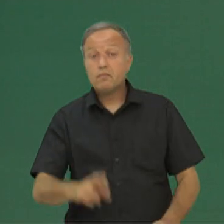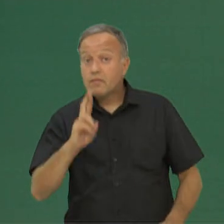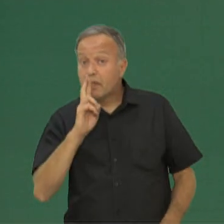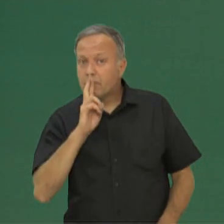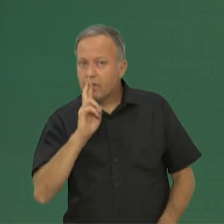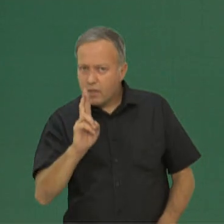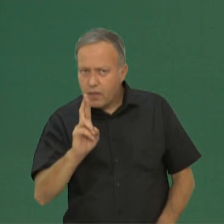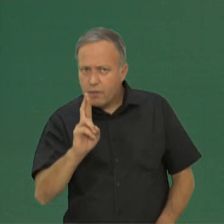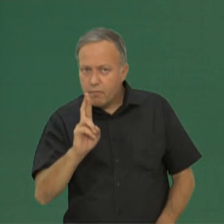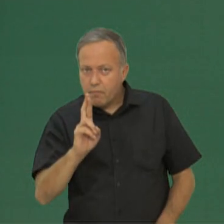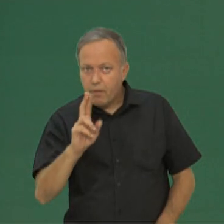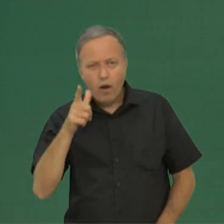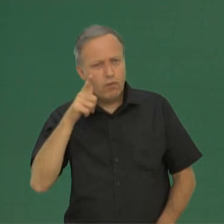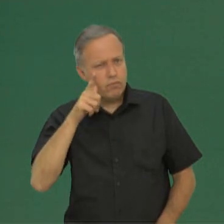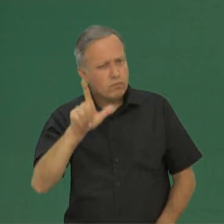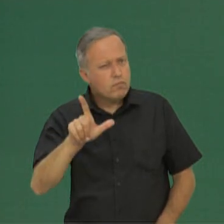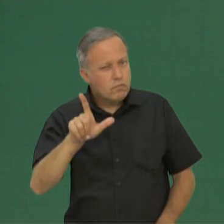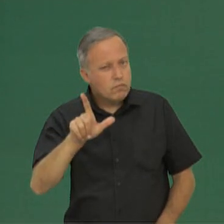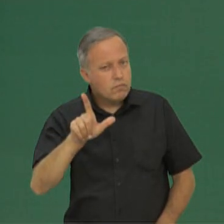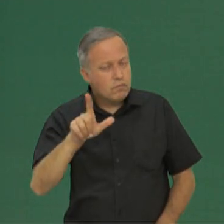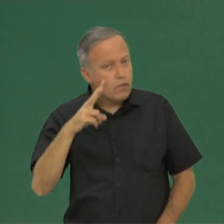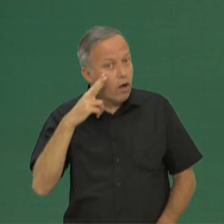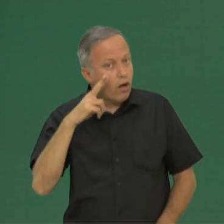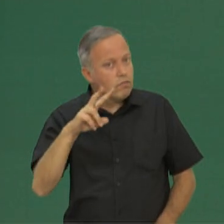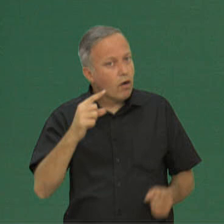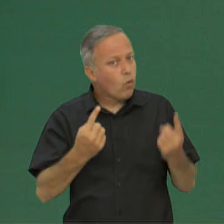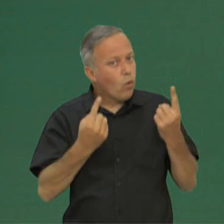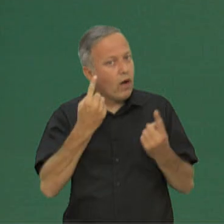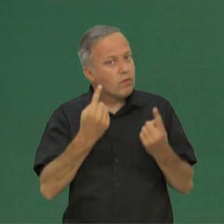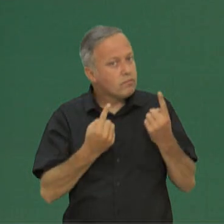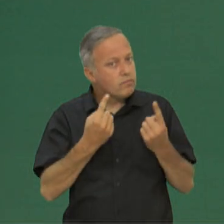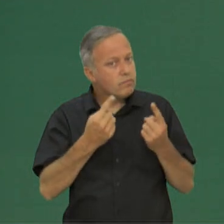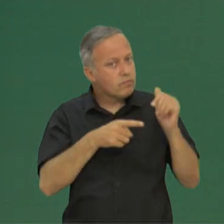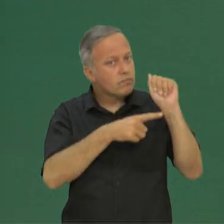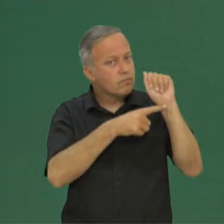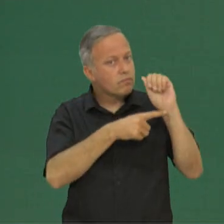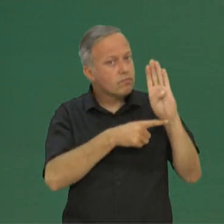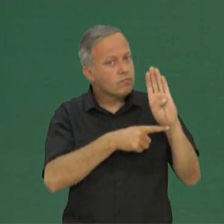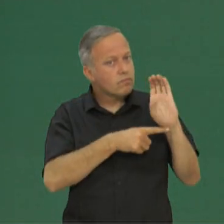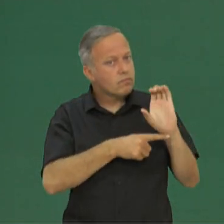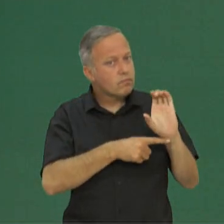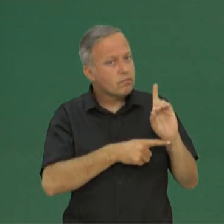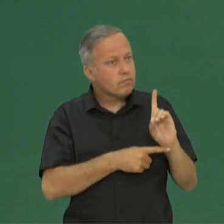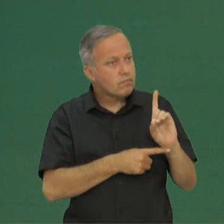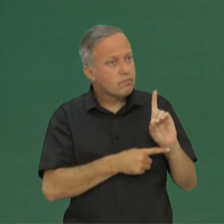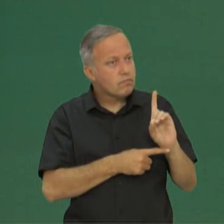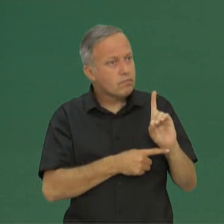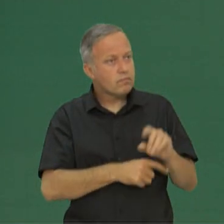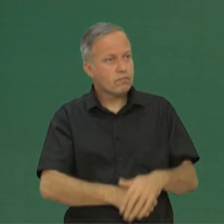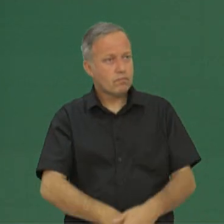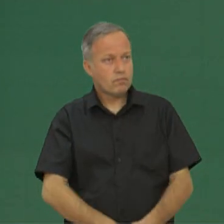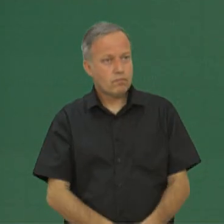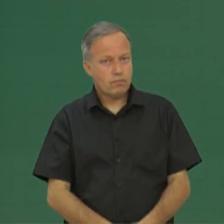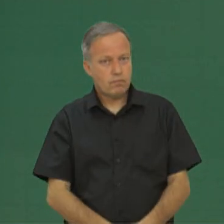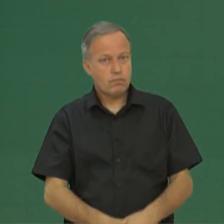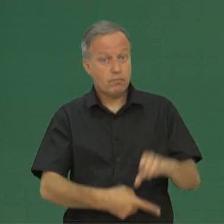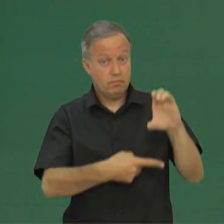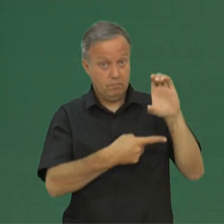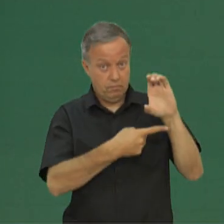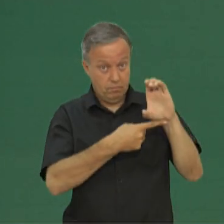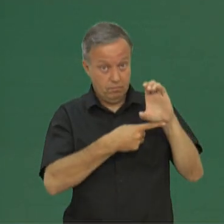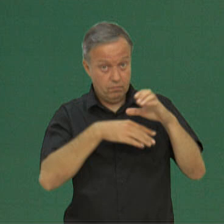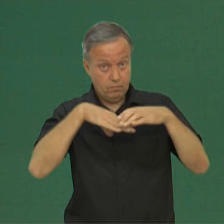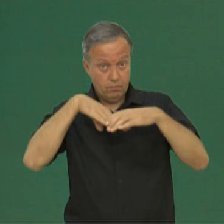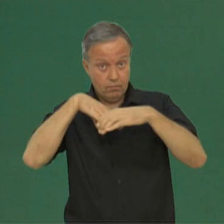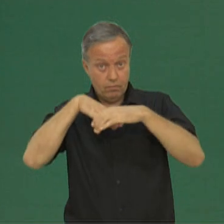Respondido? Conseguiram? Então vamos ver qual das alternativas é a correta? Vamos lá? A C,